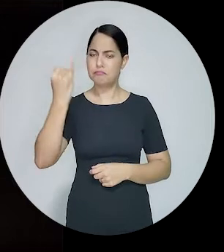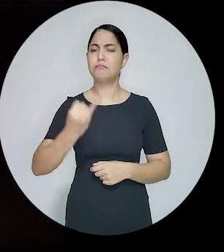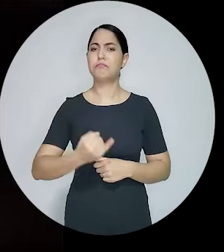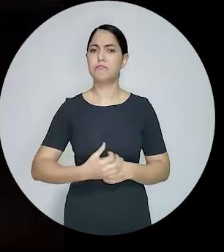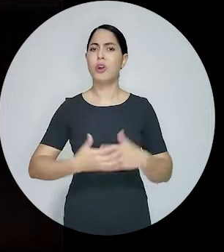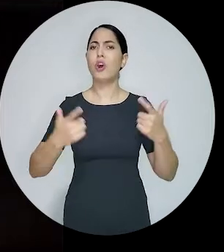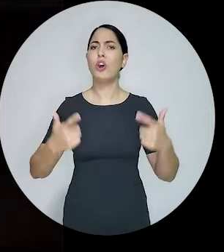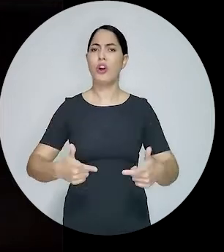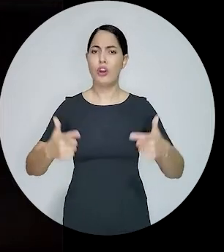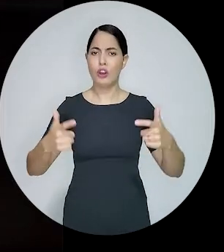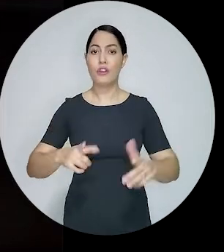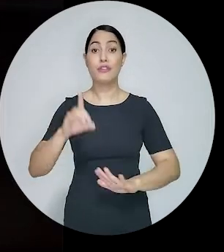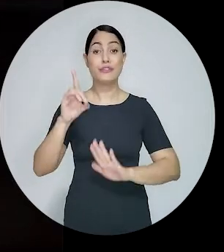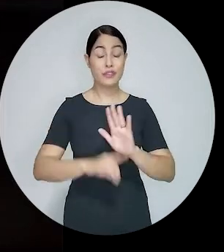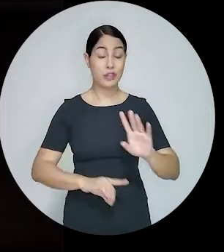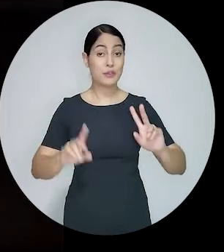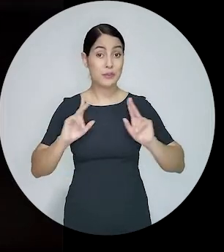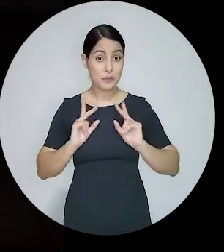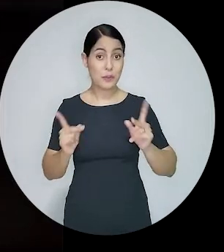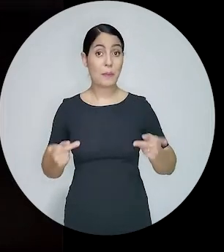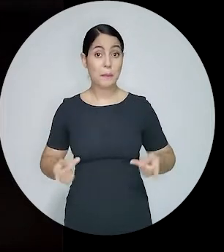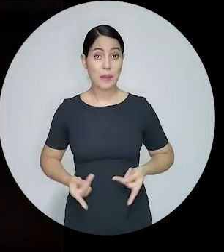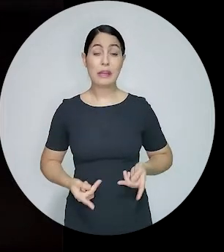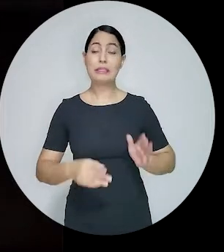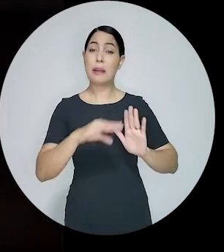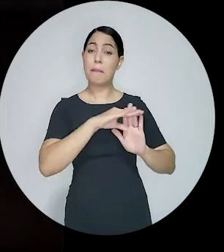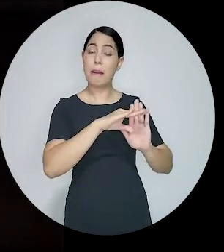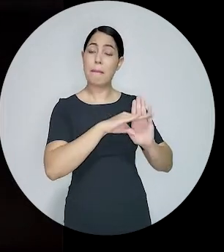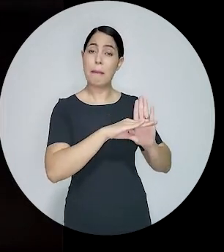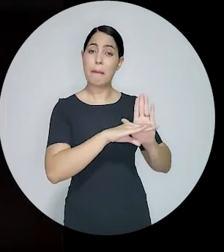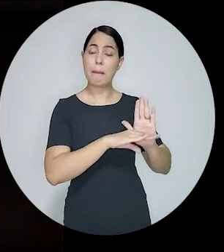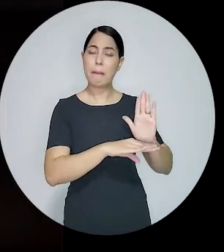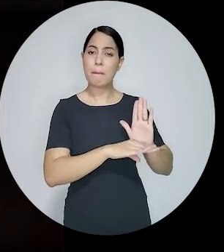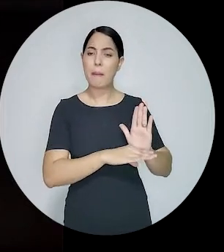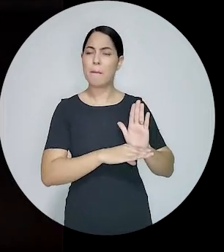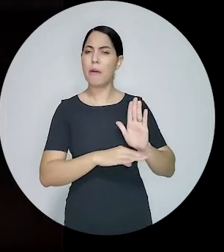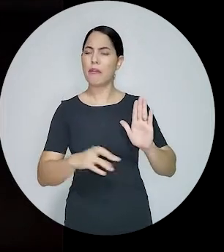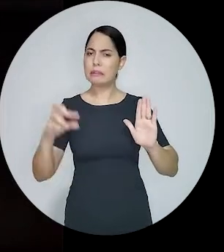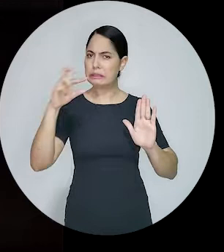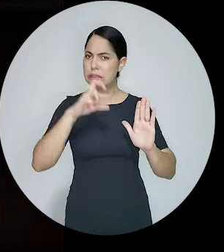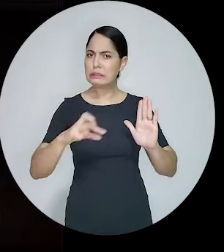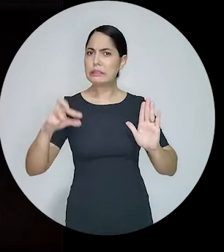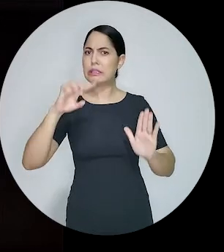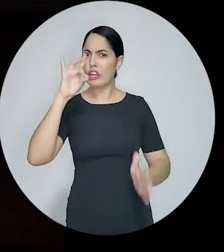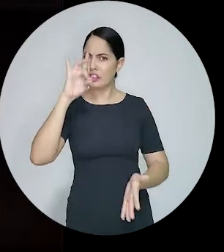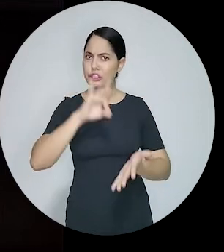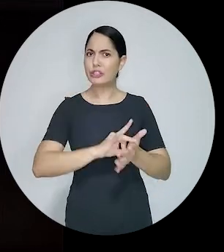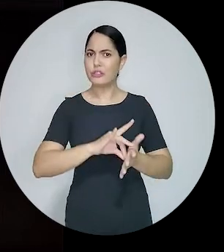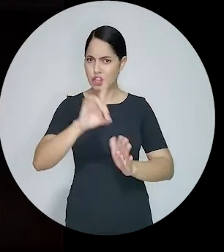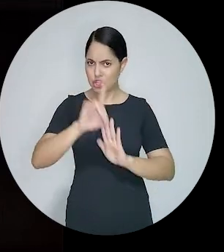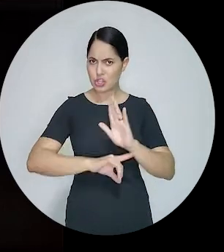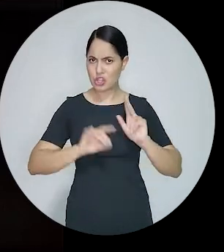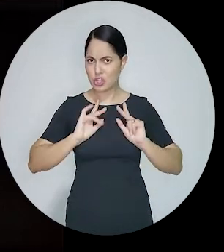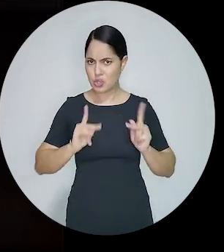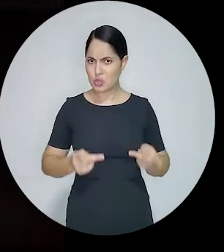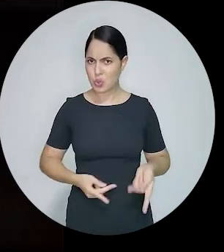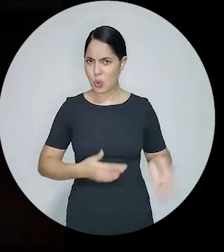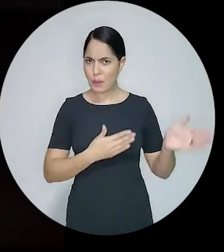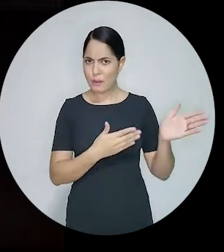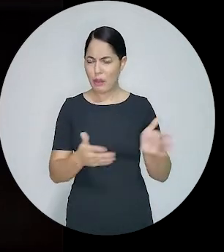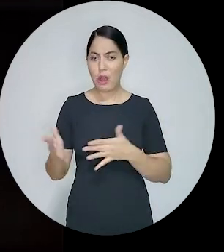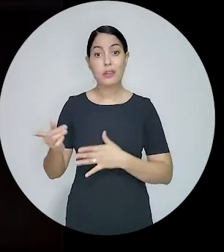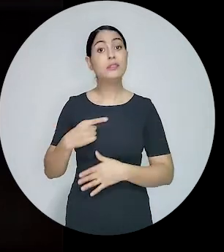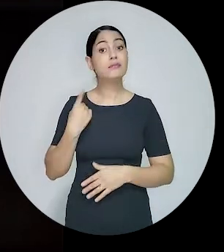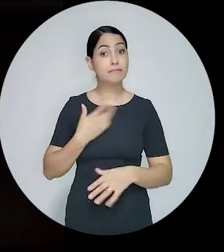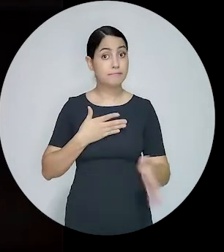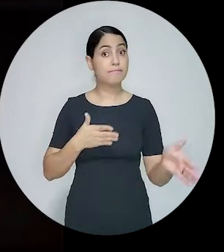direito previsto no rol de direitos humanos, monitorar a efetivação desses direitos no período em